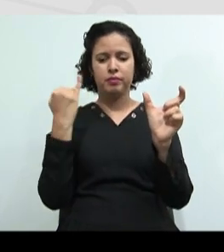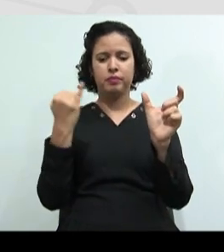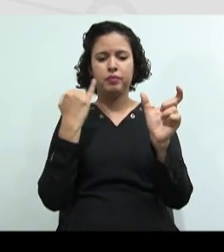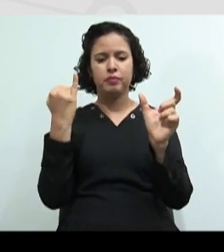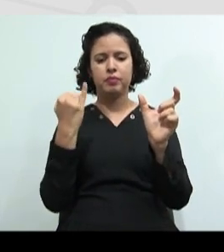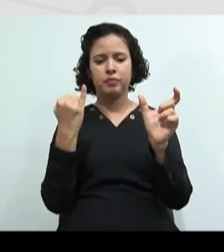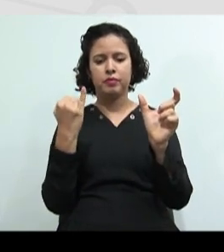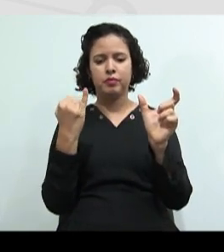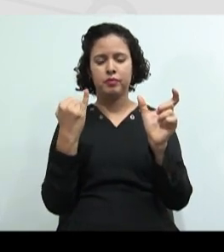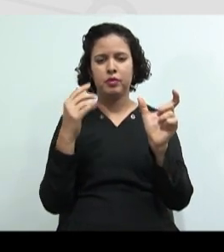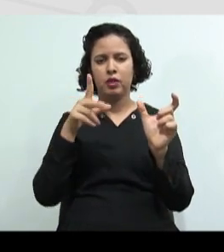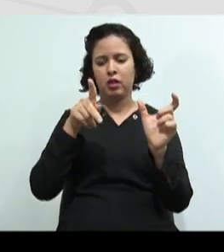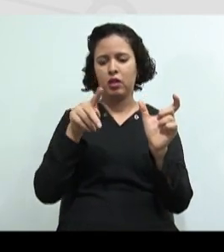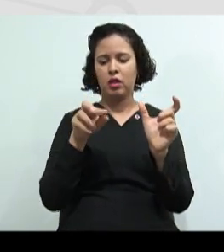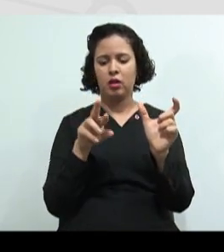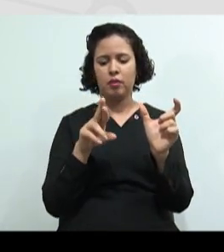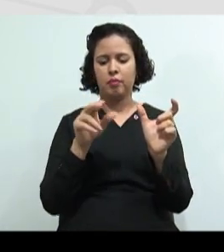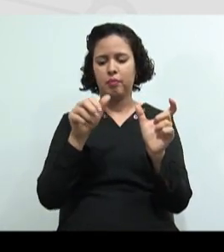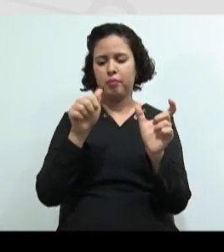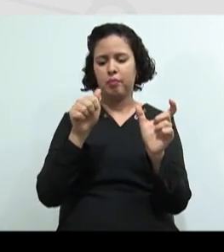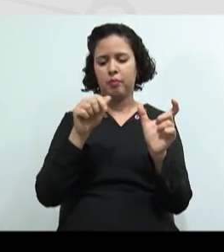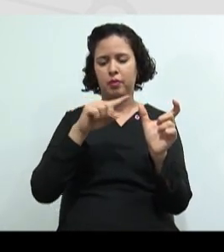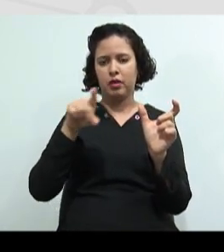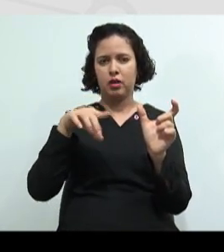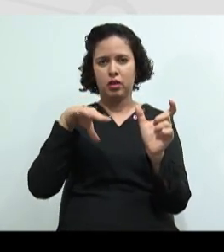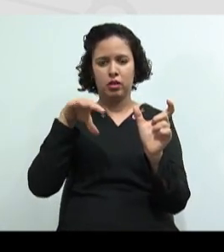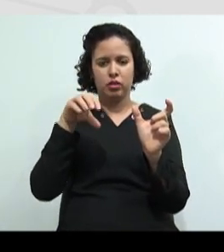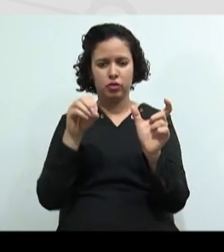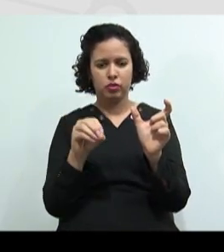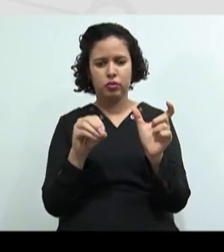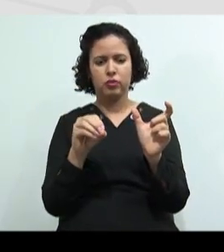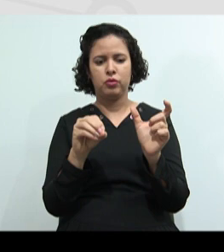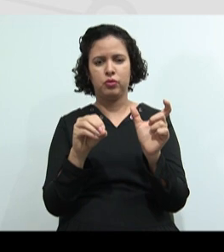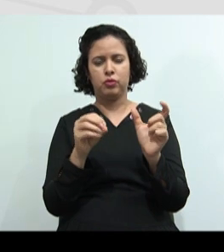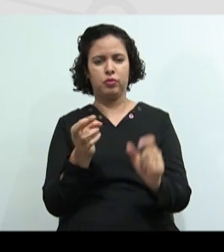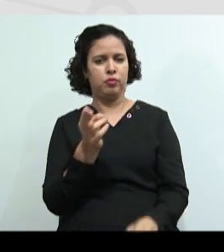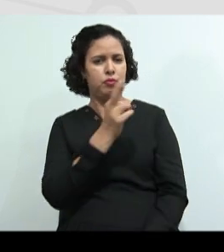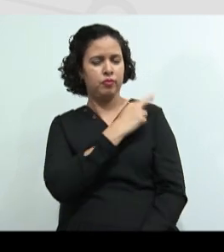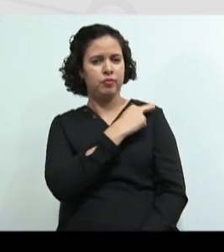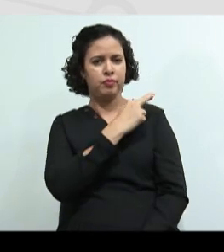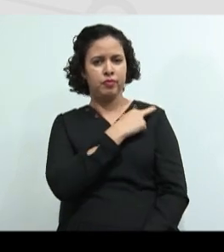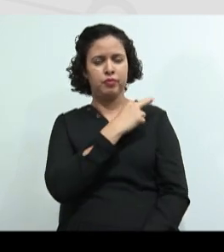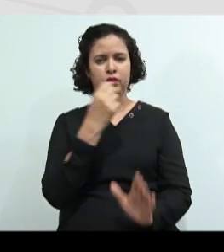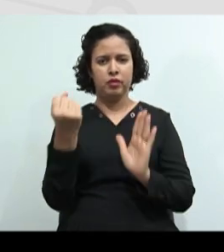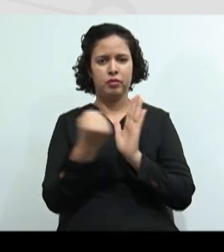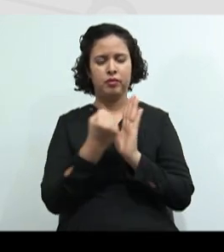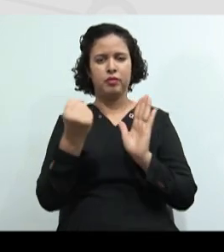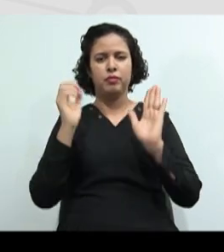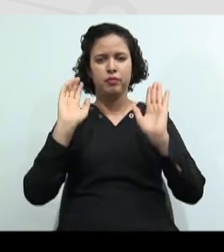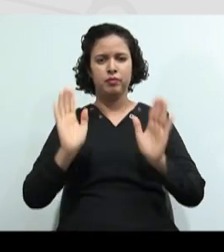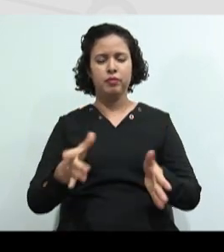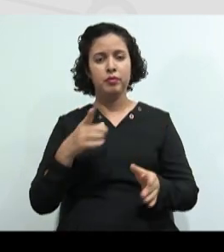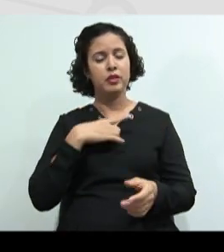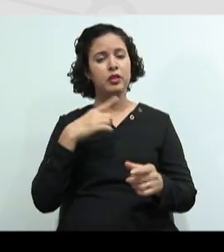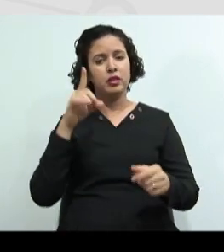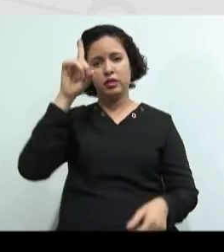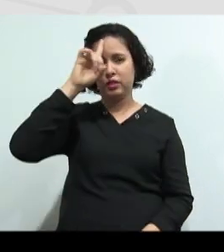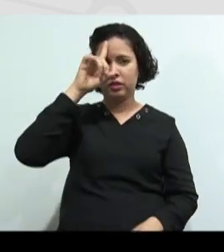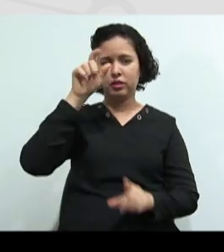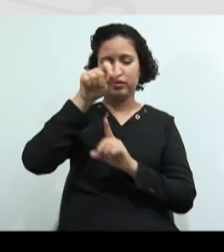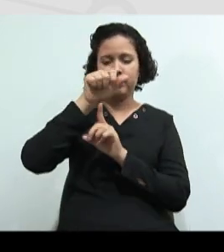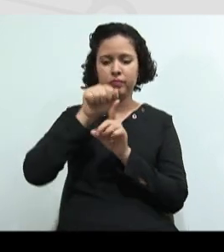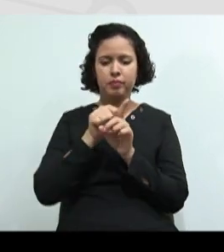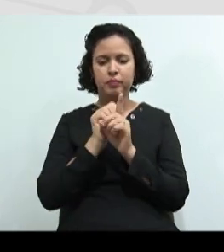ó, com prazo de realização e responsável estabelecidos, tá bom? Tem que se ter um prazo e tem que se ter